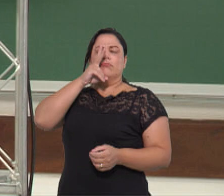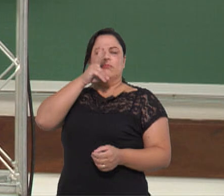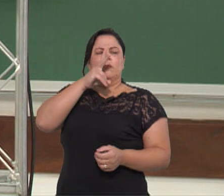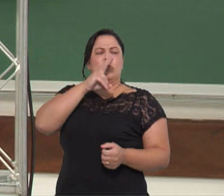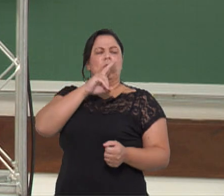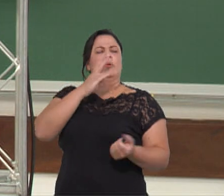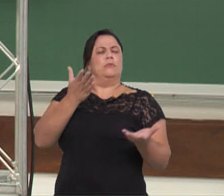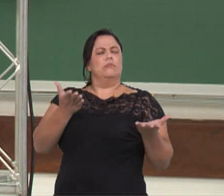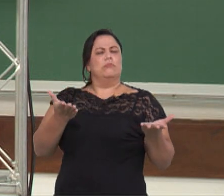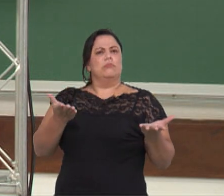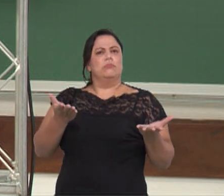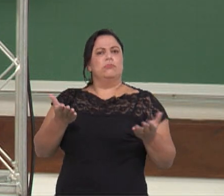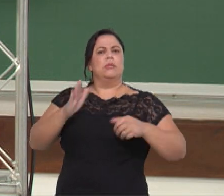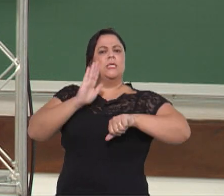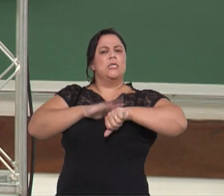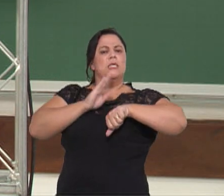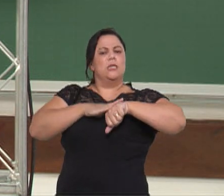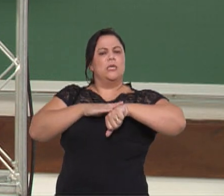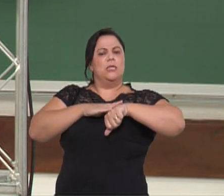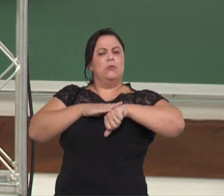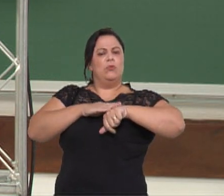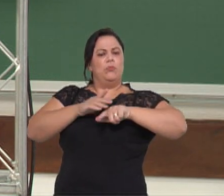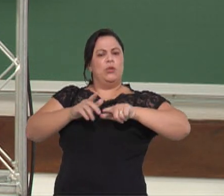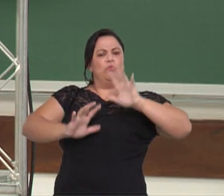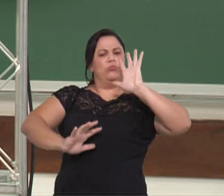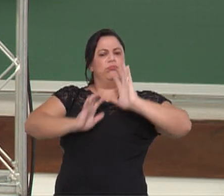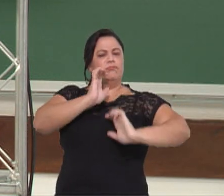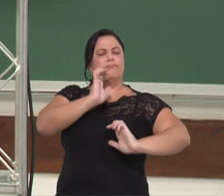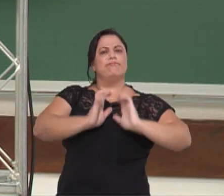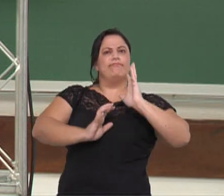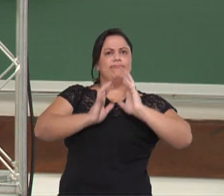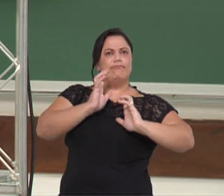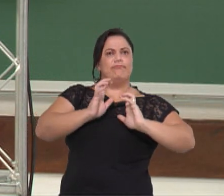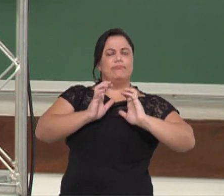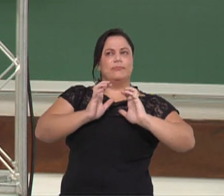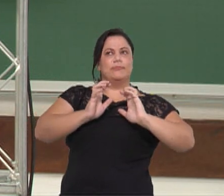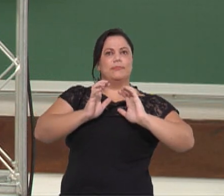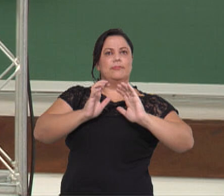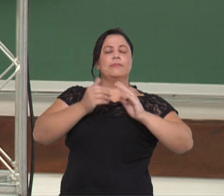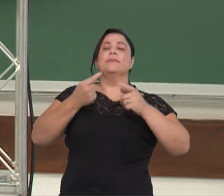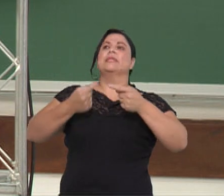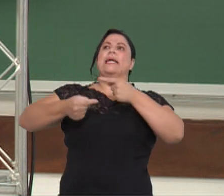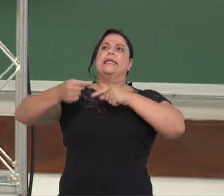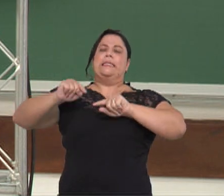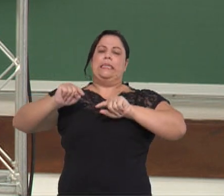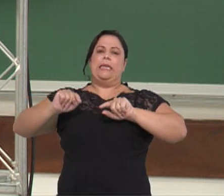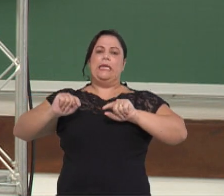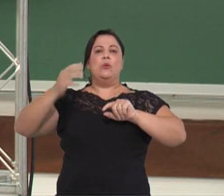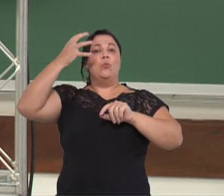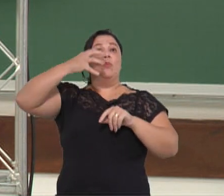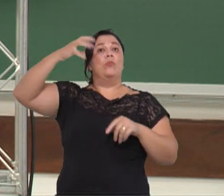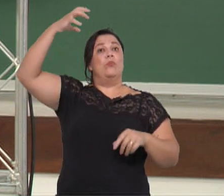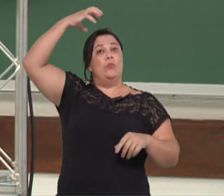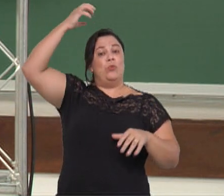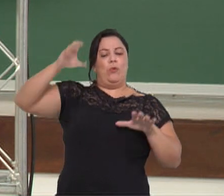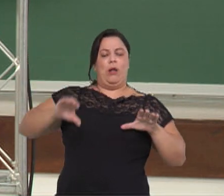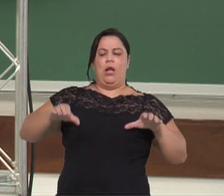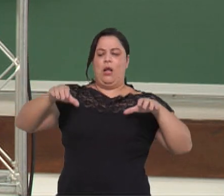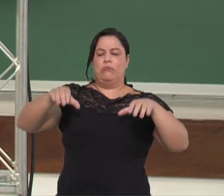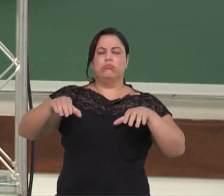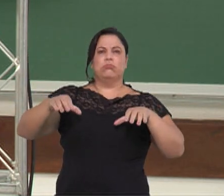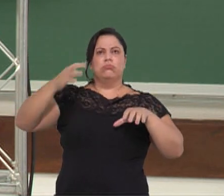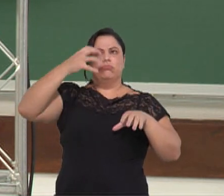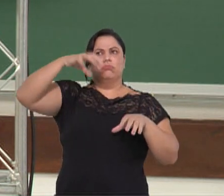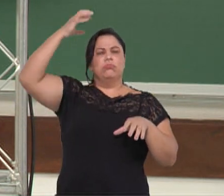momento se degladiando. Eu tenho um rei que não quer reconhecer